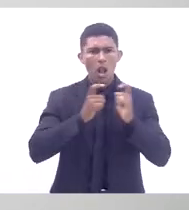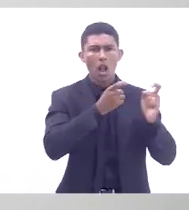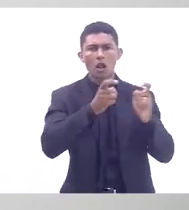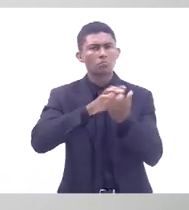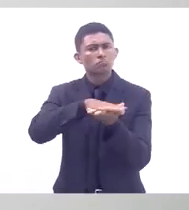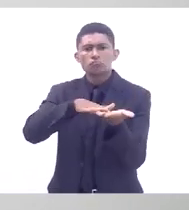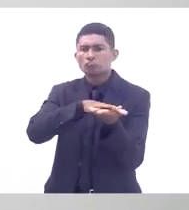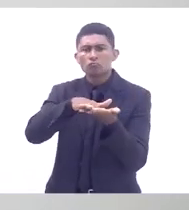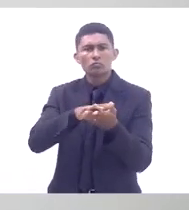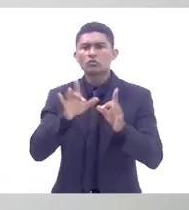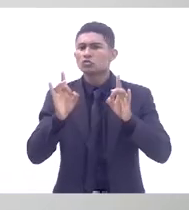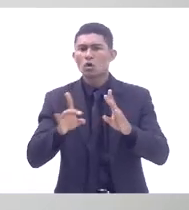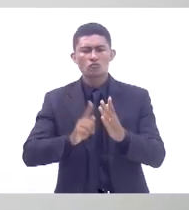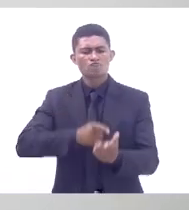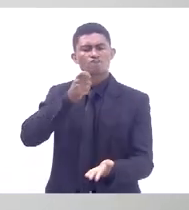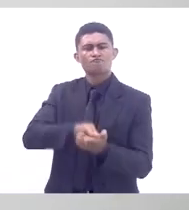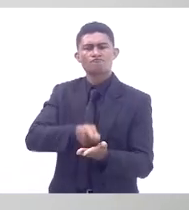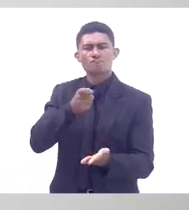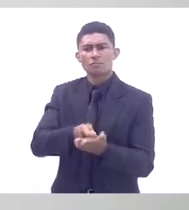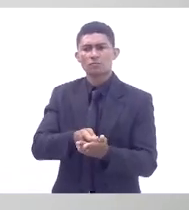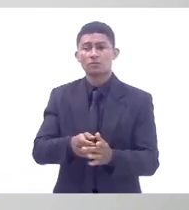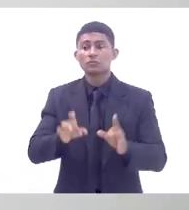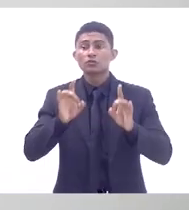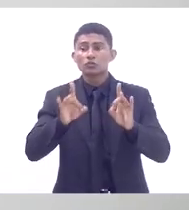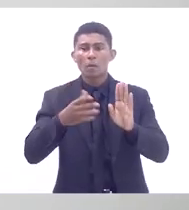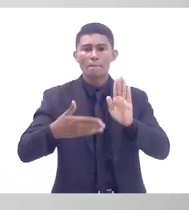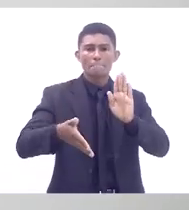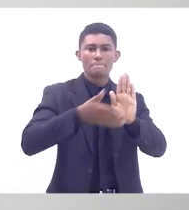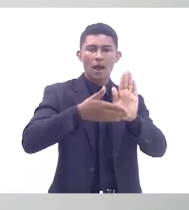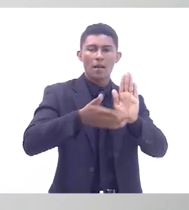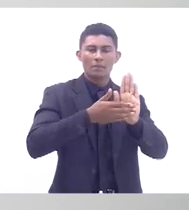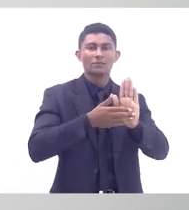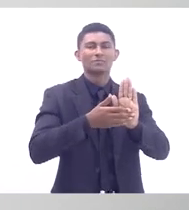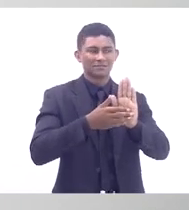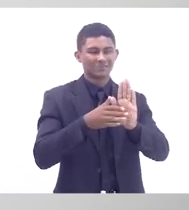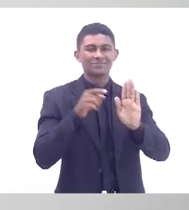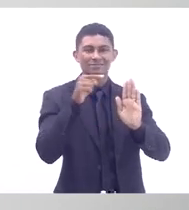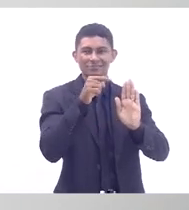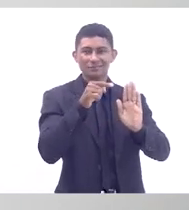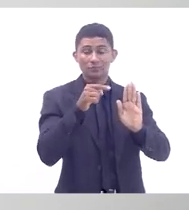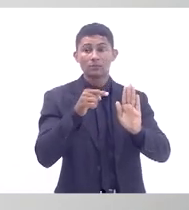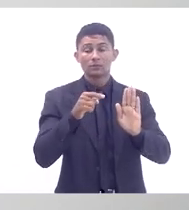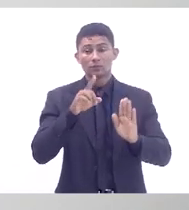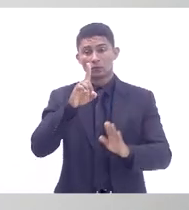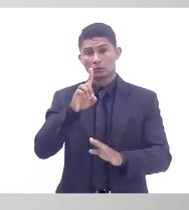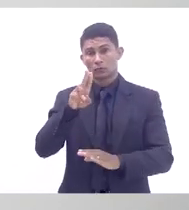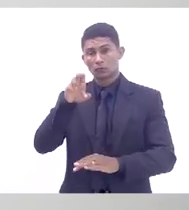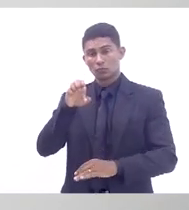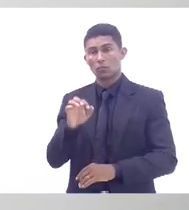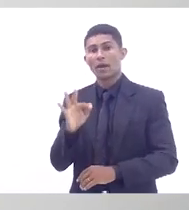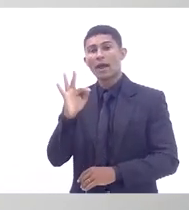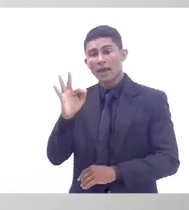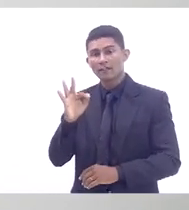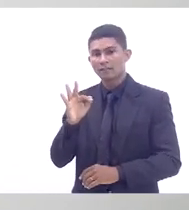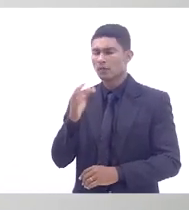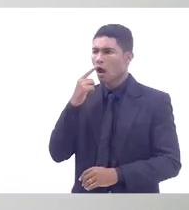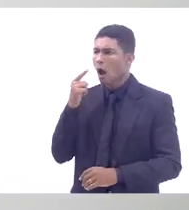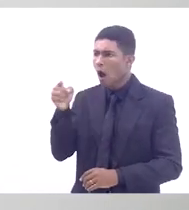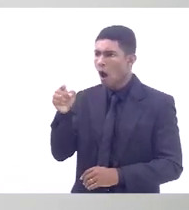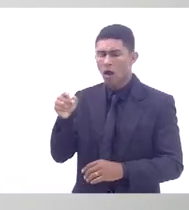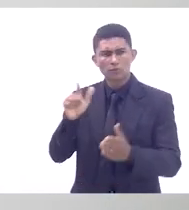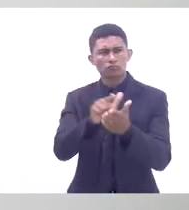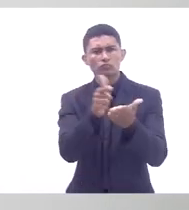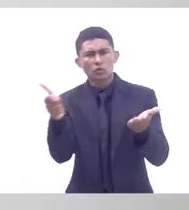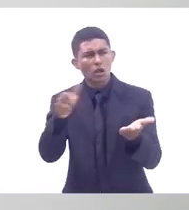apenas um na introdução de pauta no consume em fevereiro após denúncias que a doença se realizou na imprensa